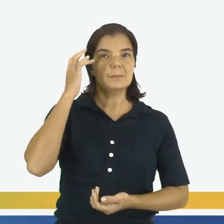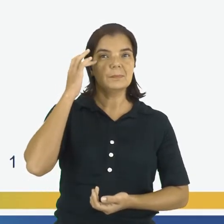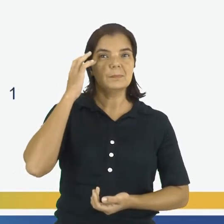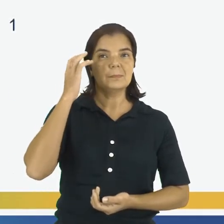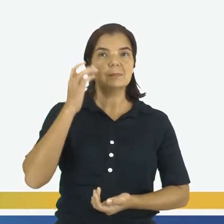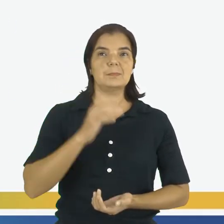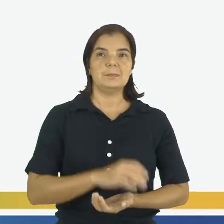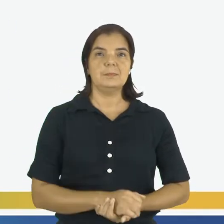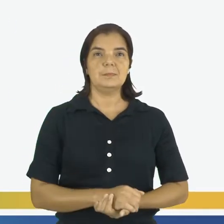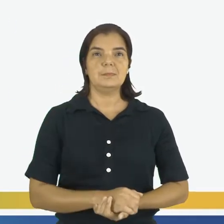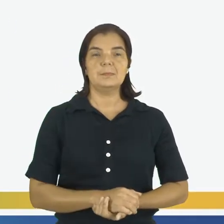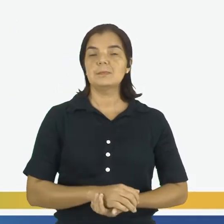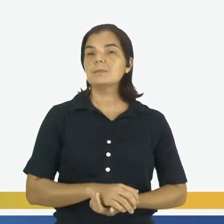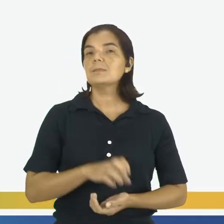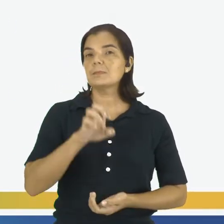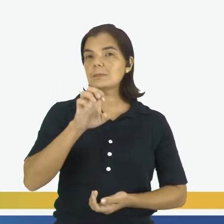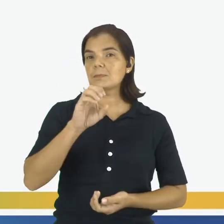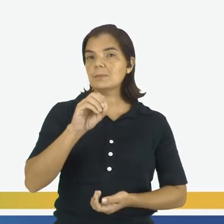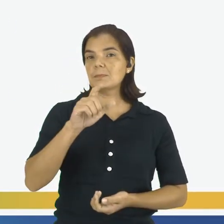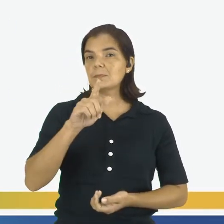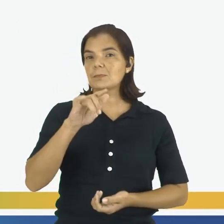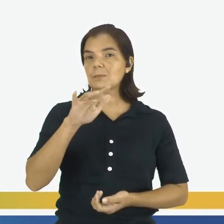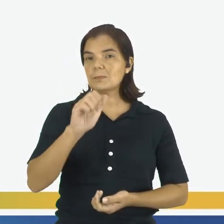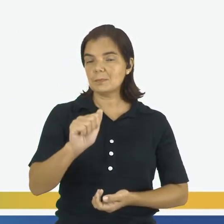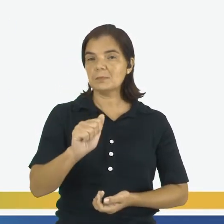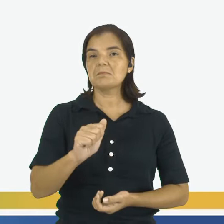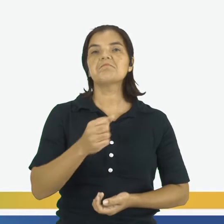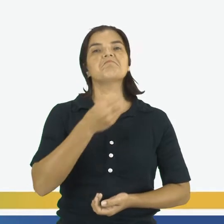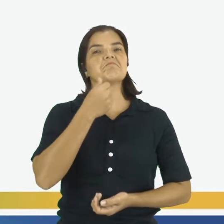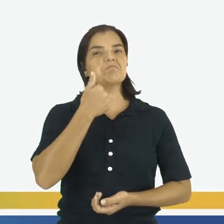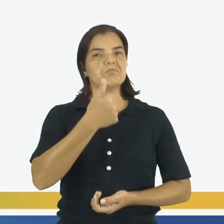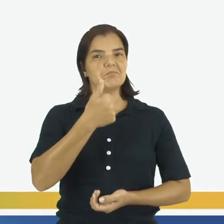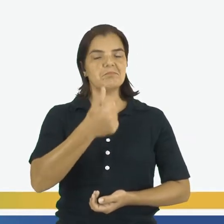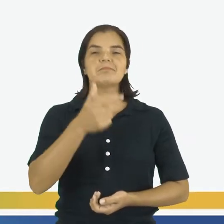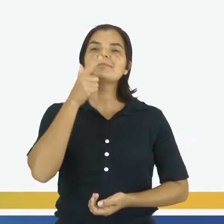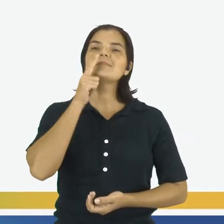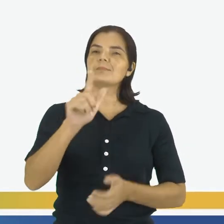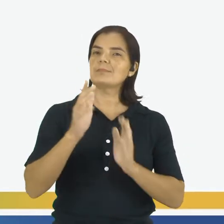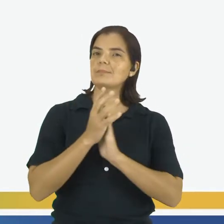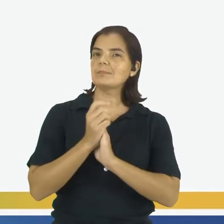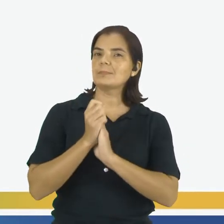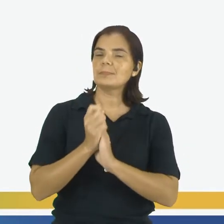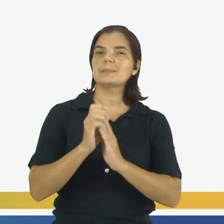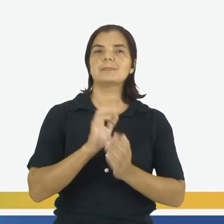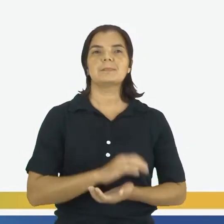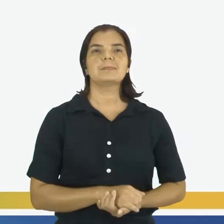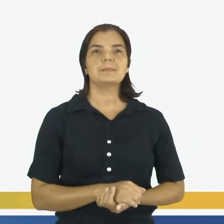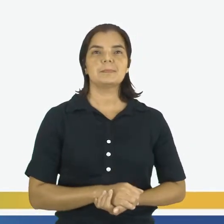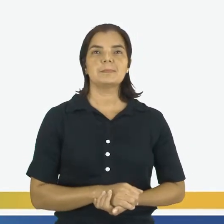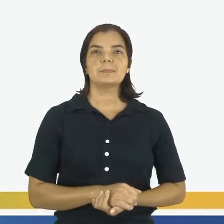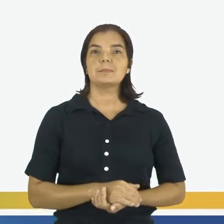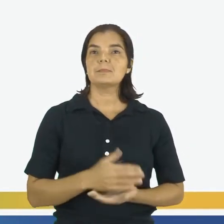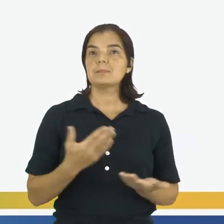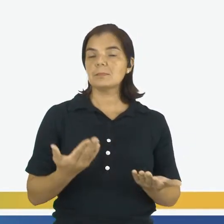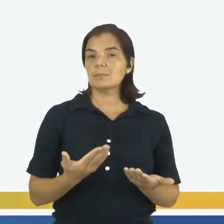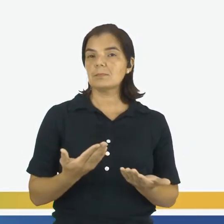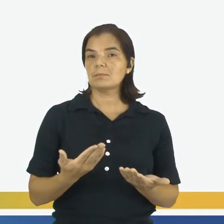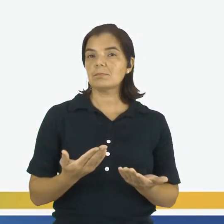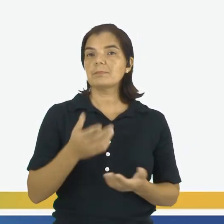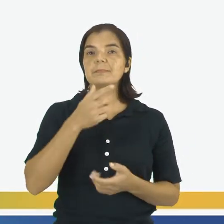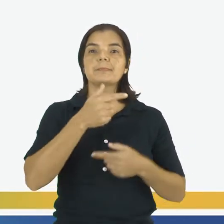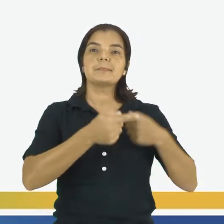energia eólica, você foi muito bem, você acertou, parabéns. Agora nós temos, por